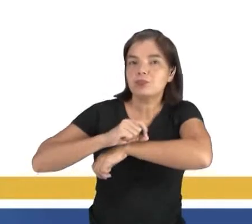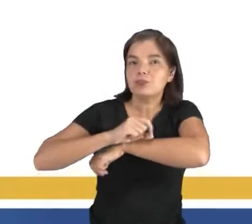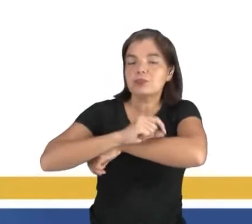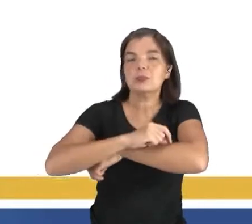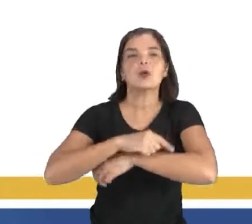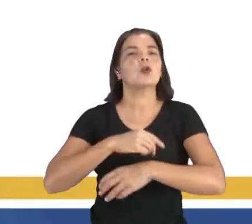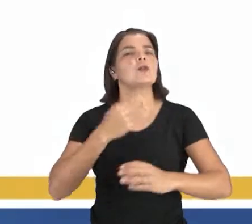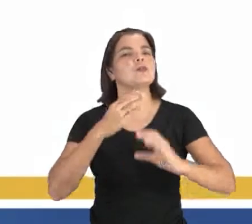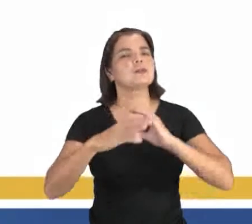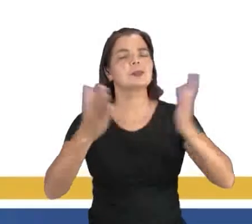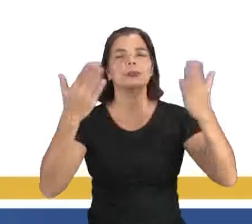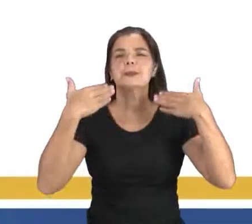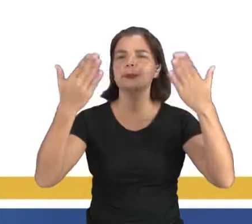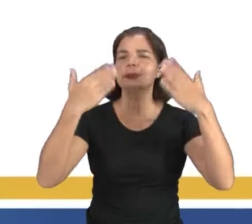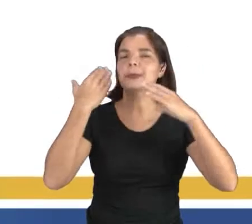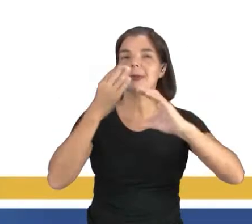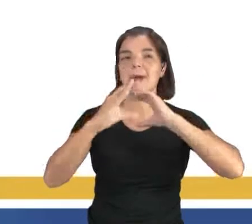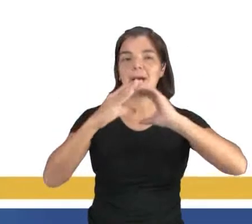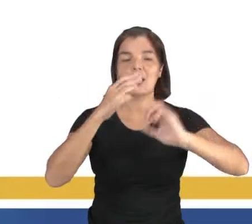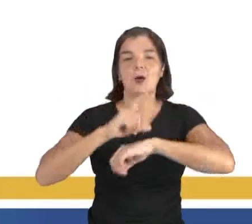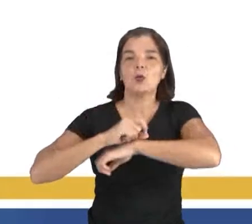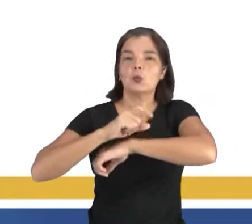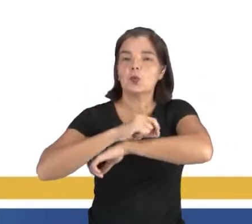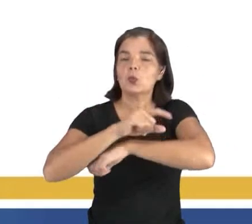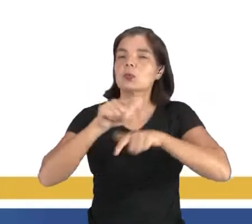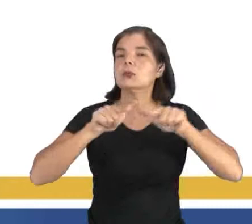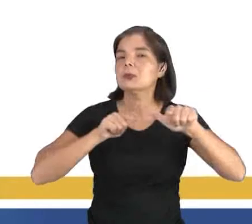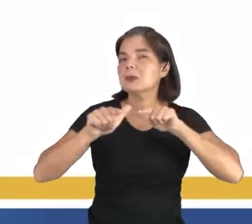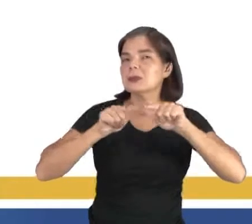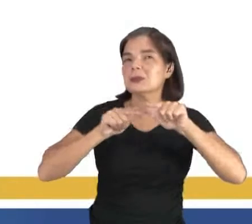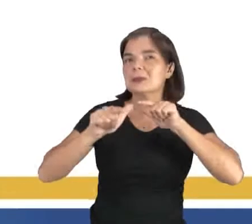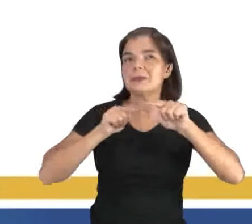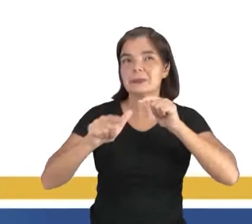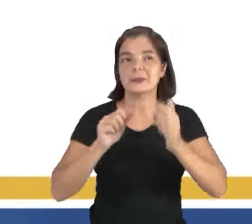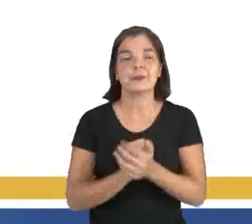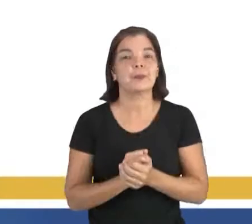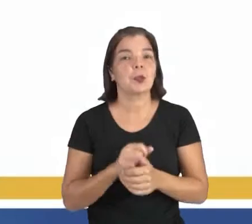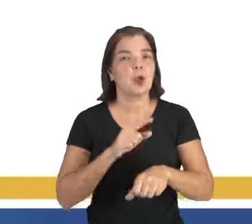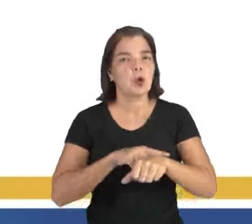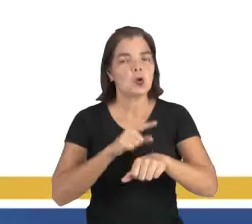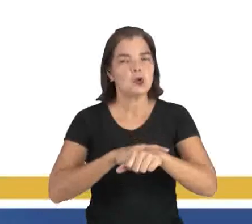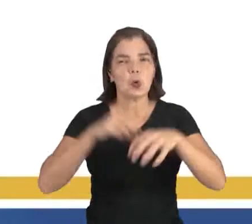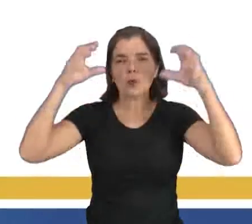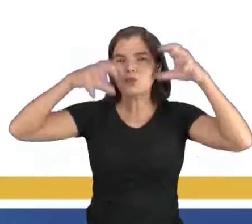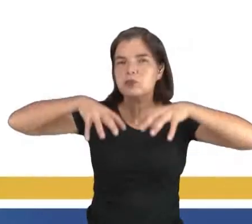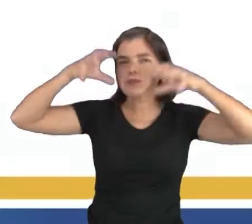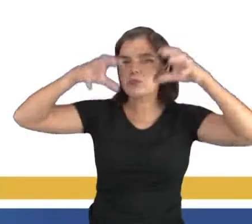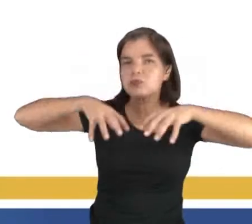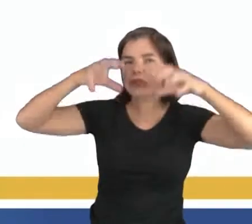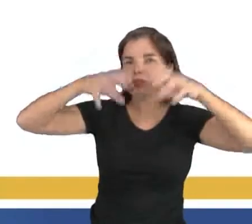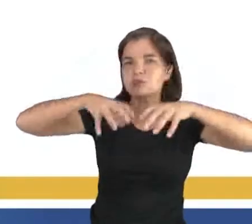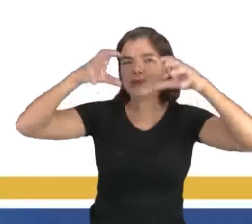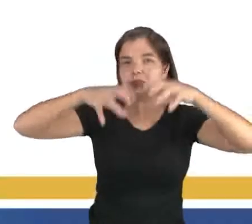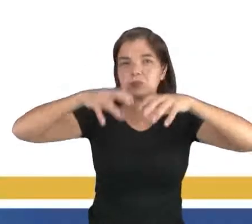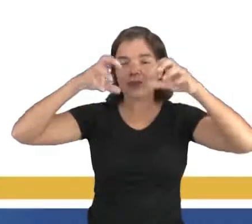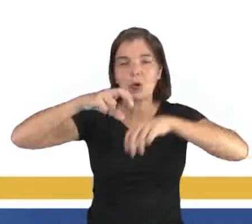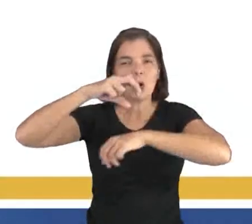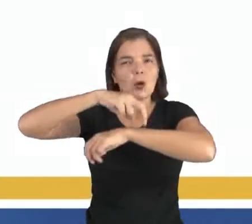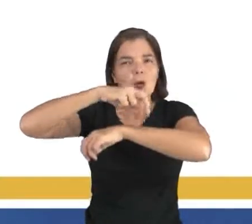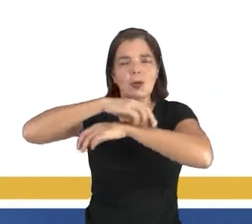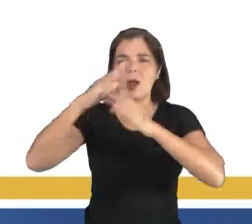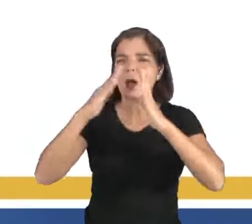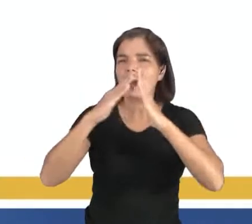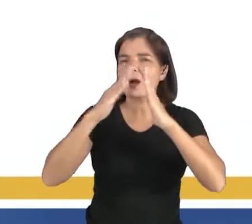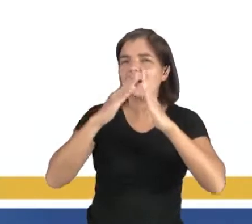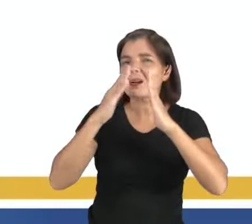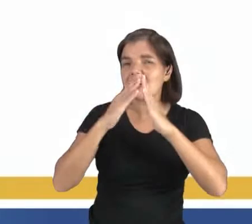verão cantando, enquanto a formiga juntava seus grãos. Quando chegou o inverno, a cigarra veio à casa da formiga para